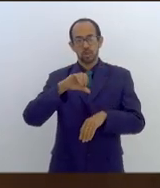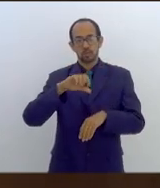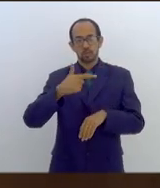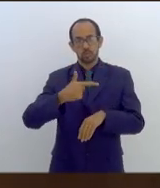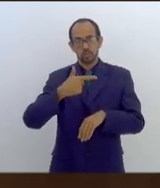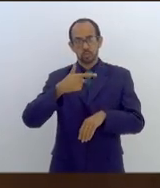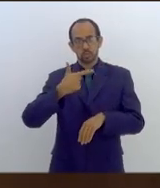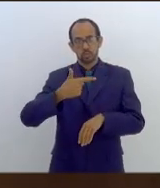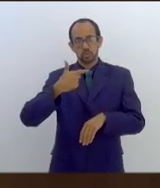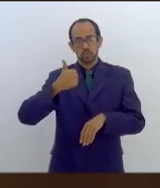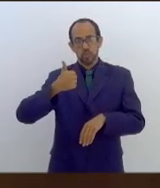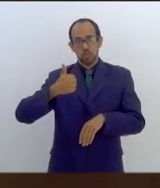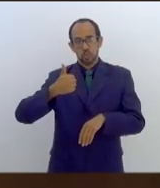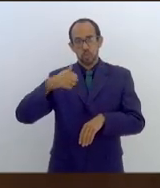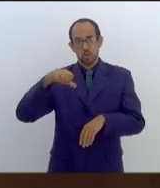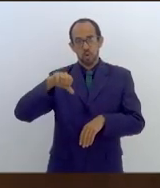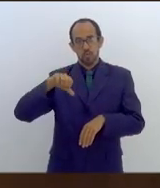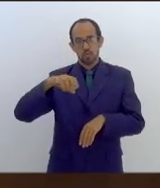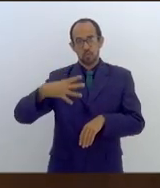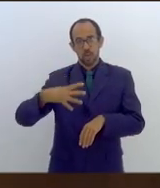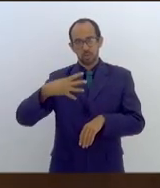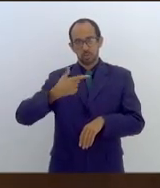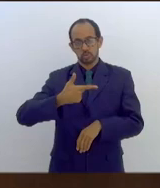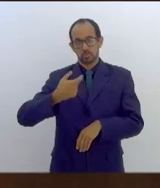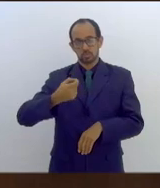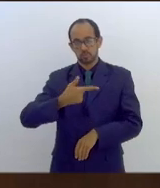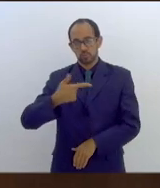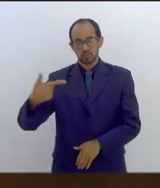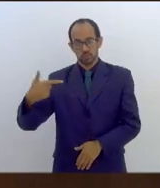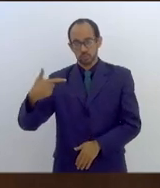de 22. Então,